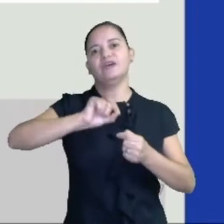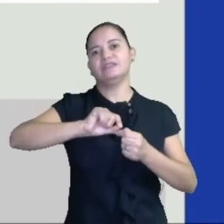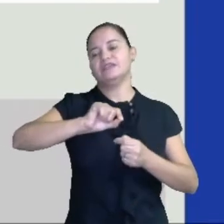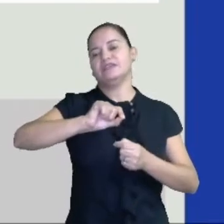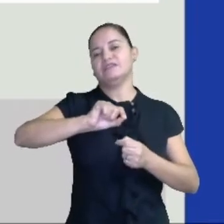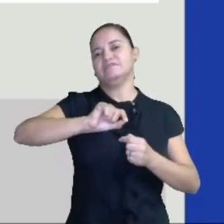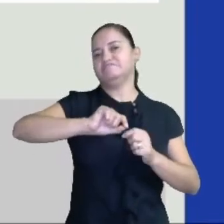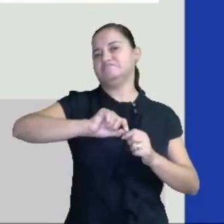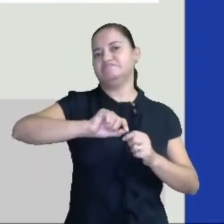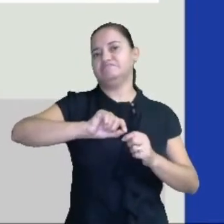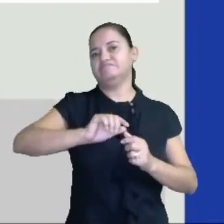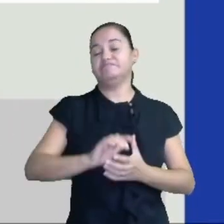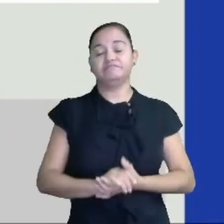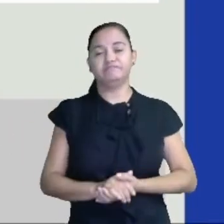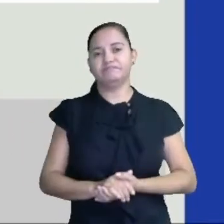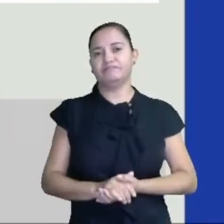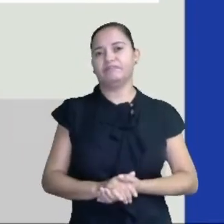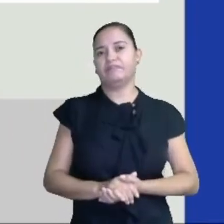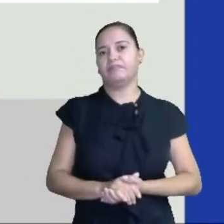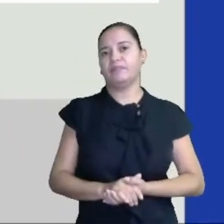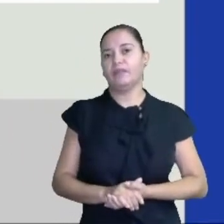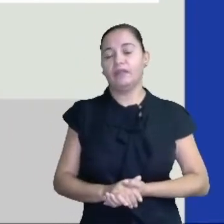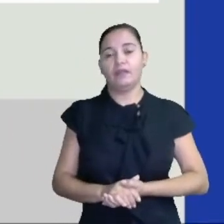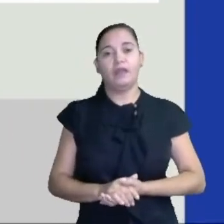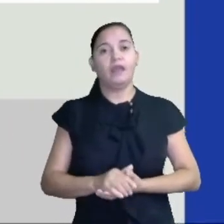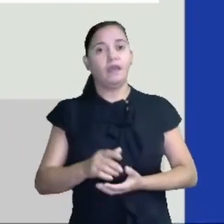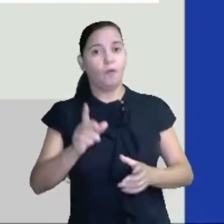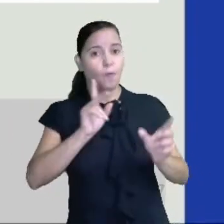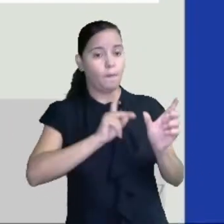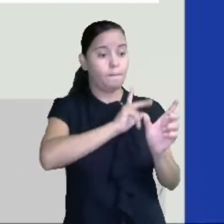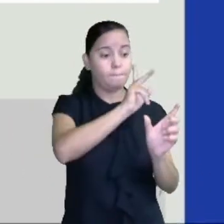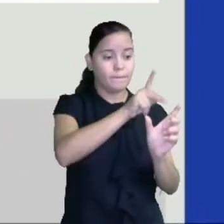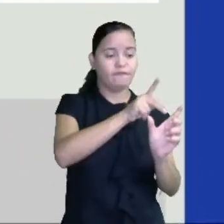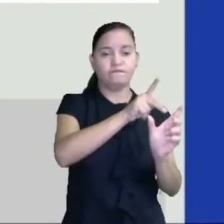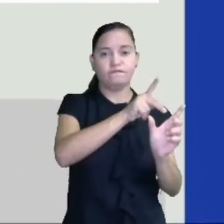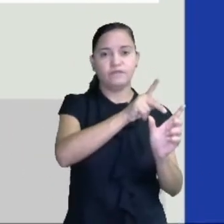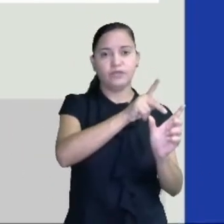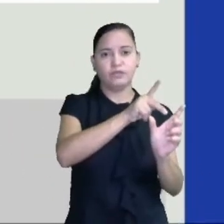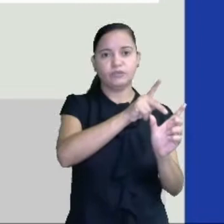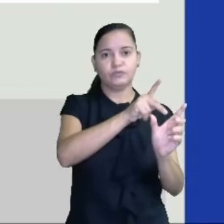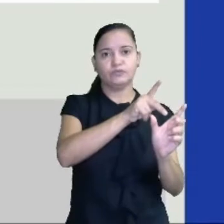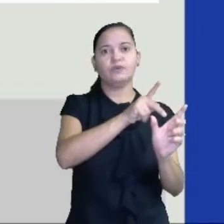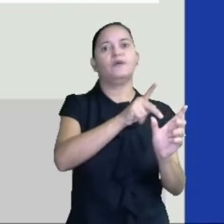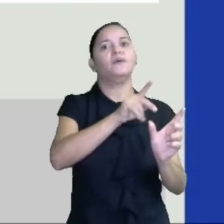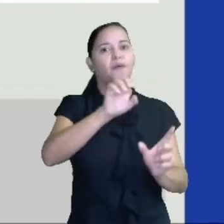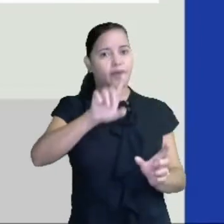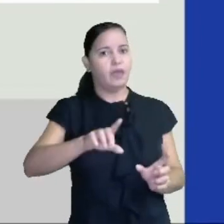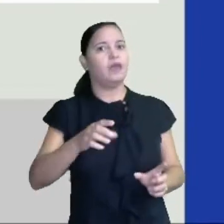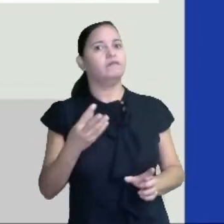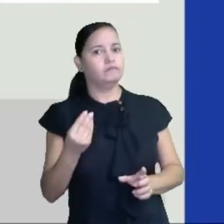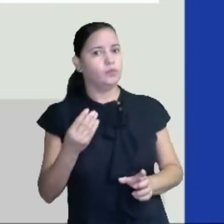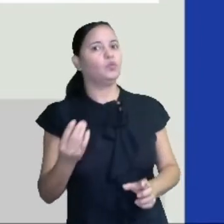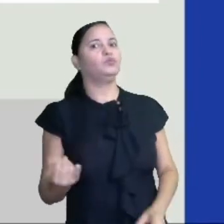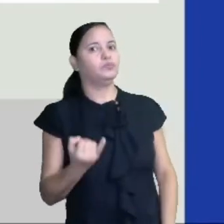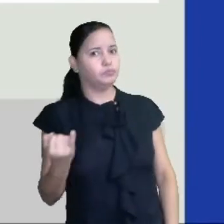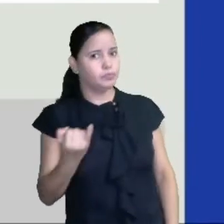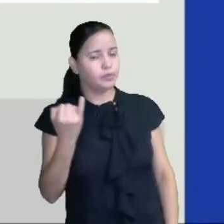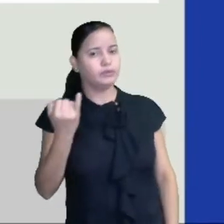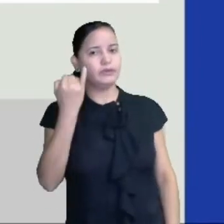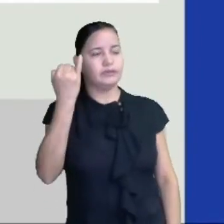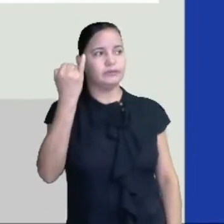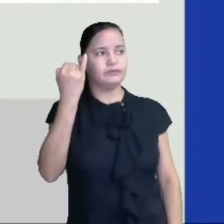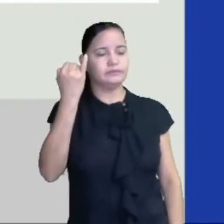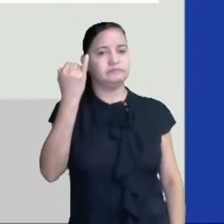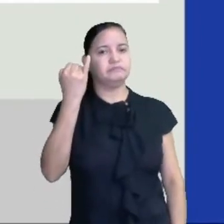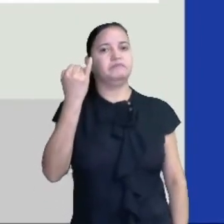Desfazer. Então, vê que o prefixo, ele é muito importante. É